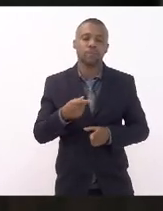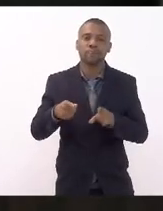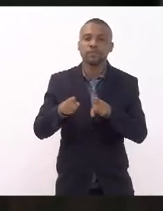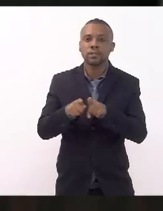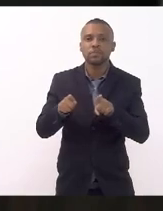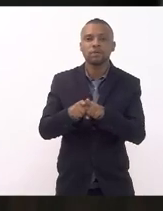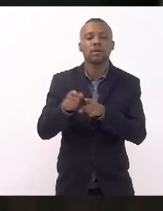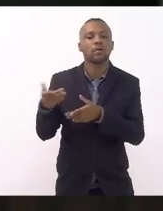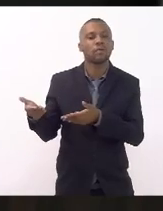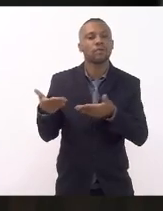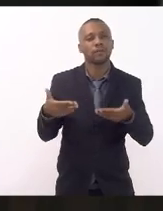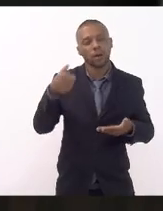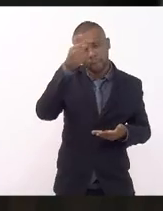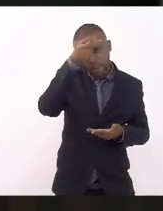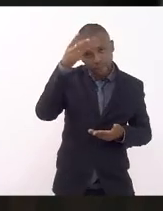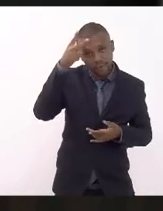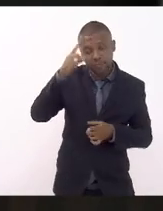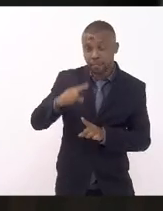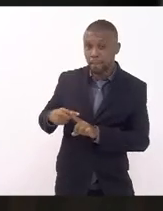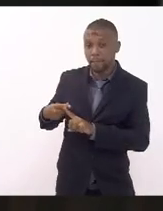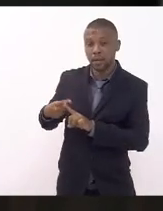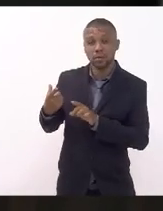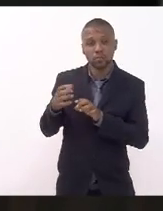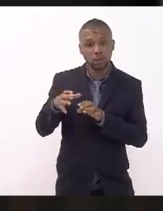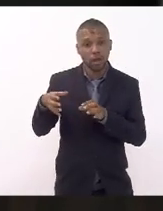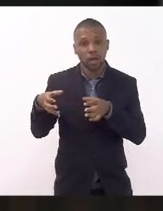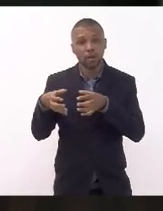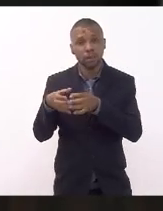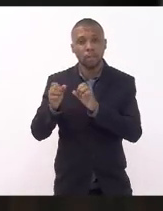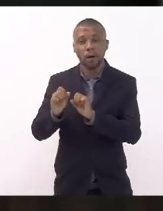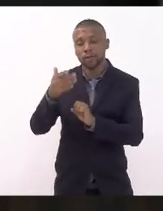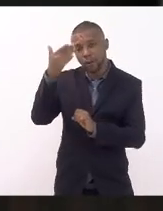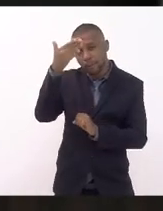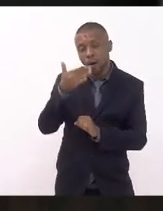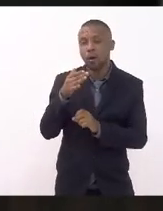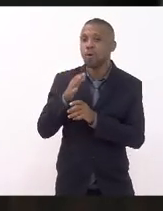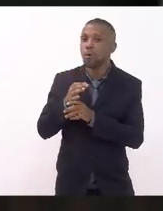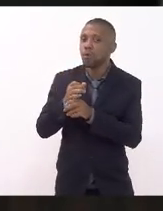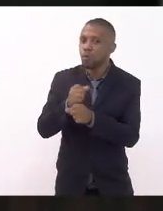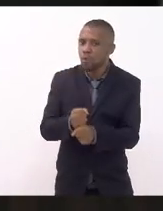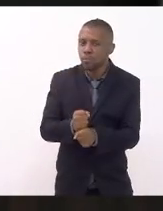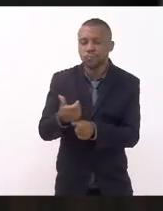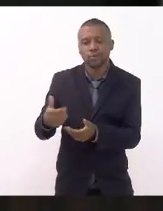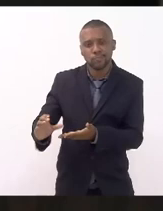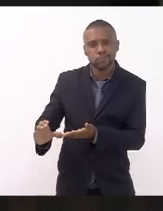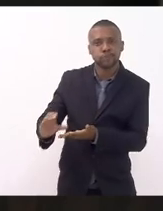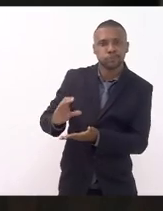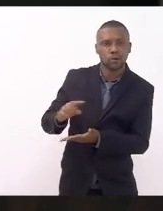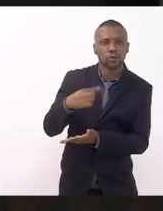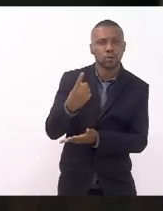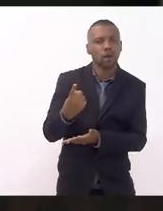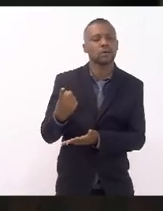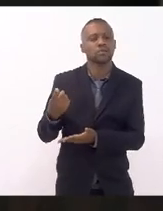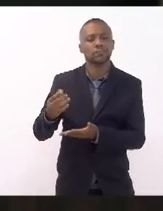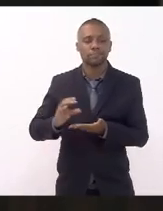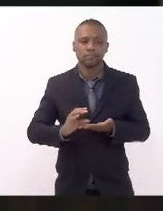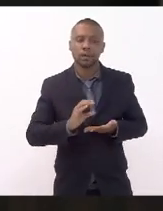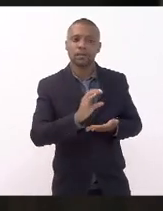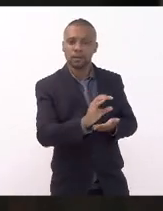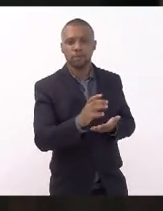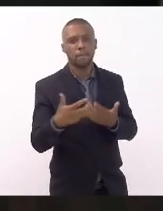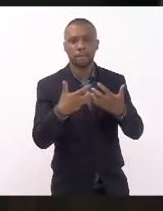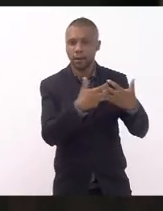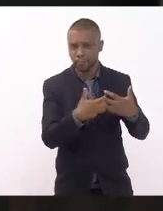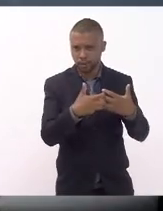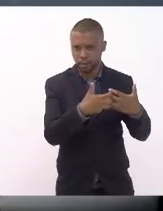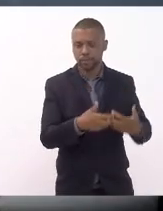convidar o prefeito e sua equipe que possam prestar conta dos recursos que nós passamos para o município. Senhor presidente, se o